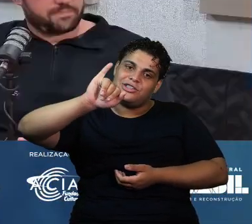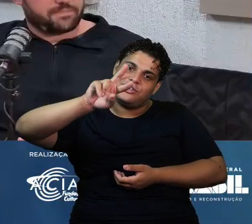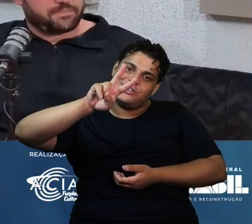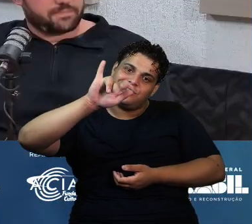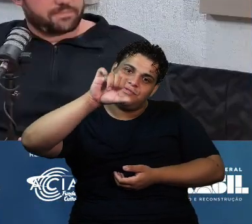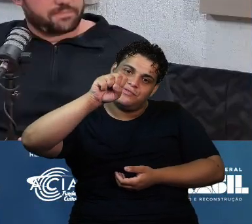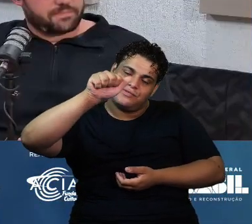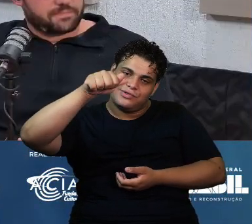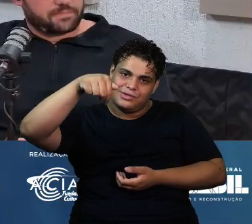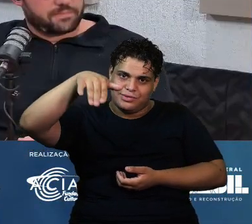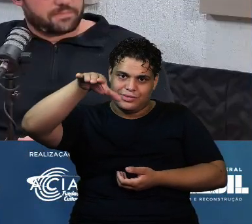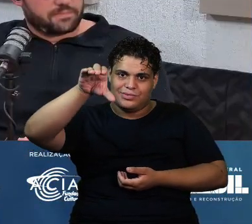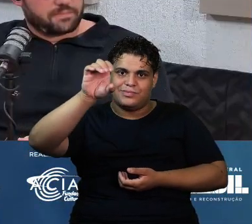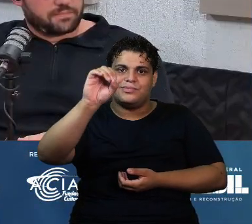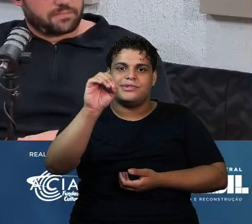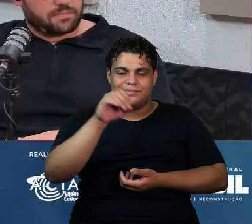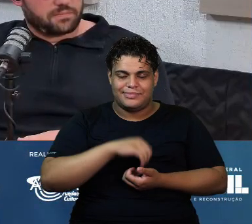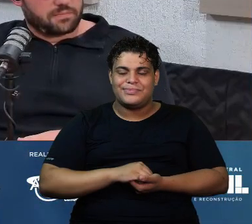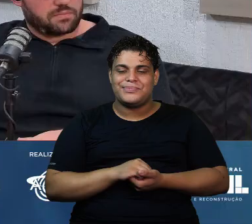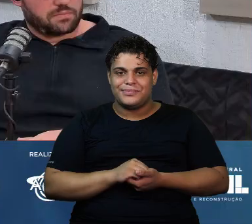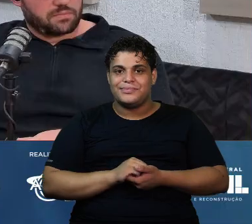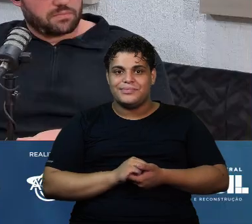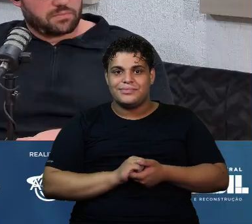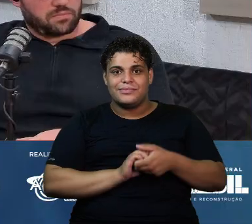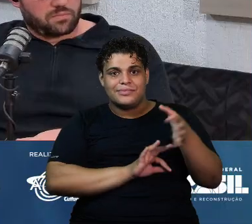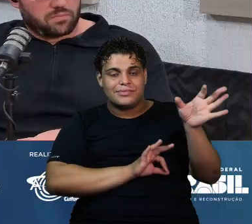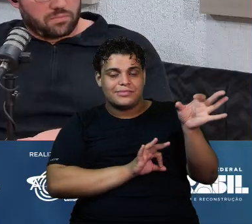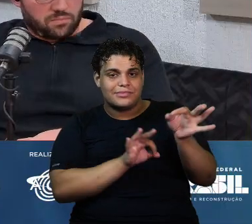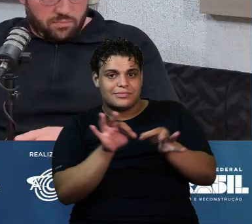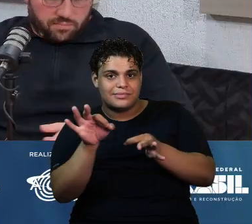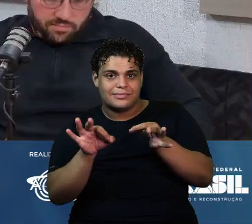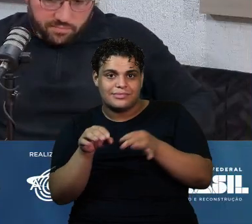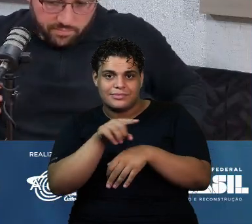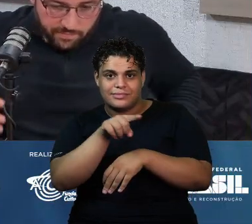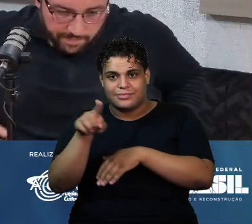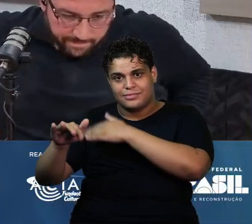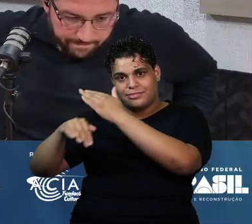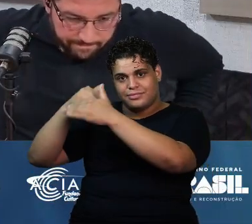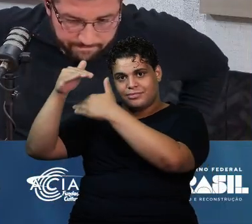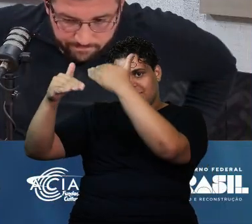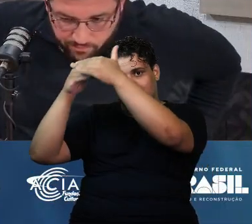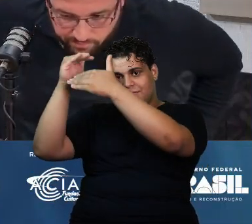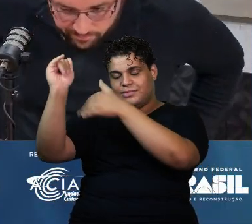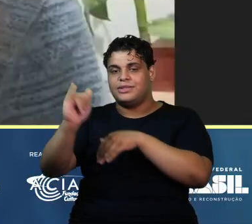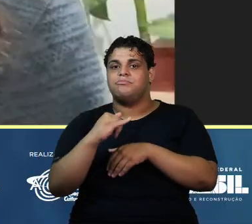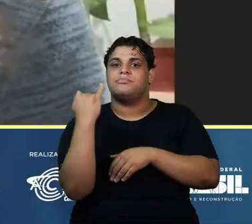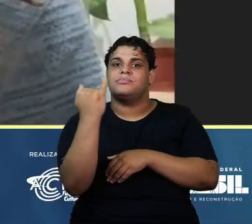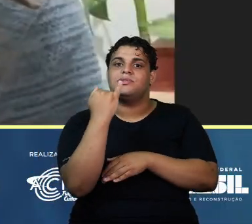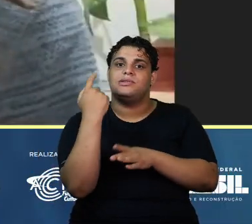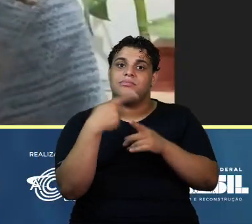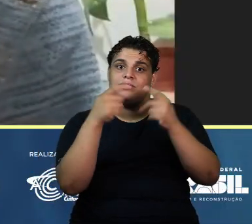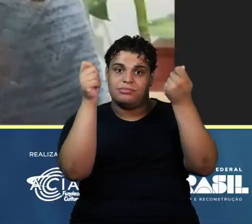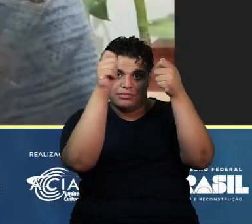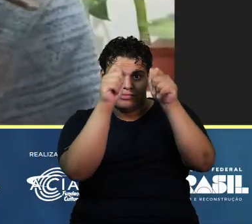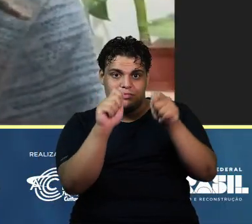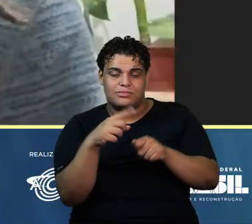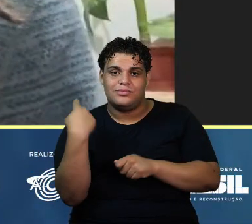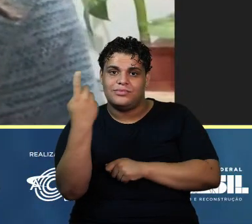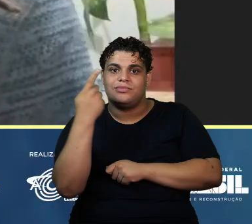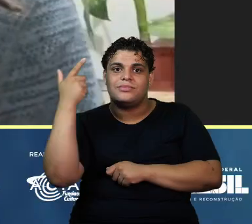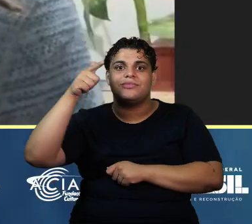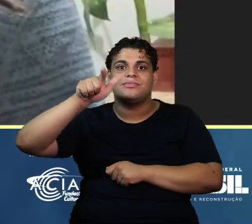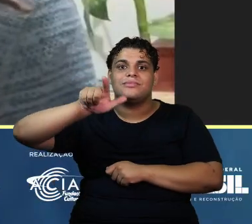Então, o projeto, né, que vocês estão desenvolvendo aí é muito importante porque através da arte a gente